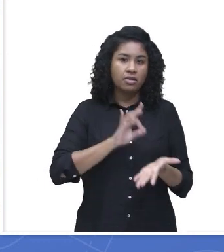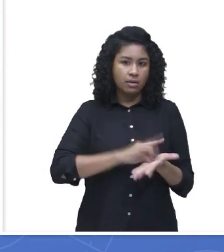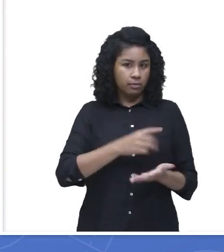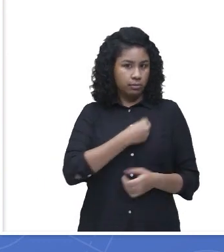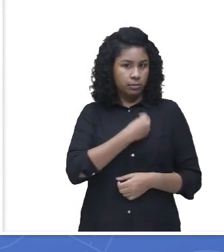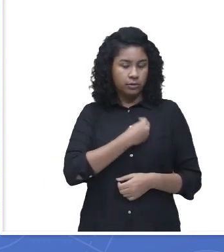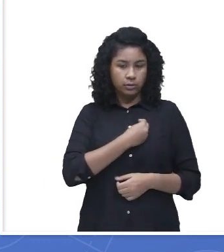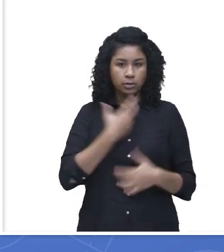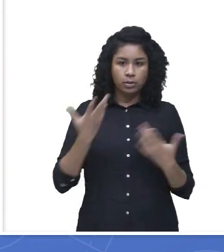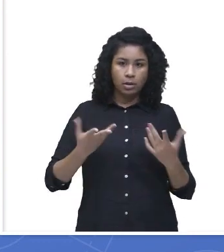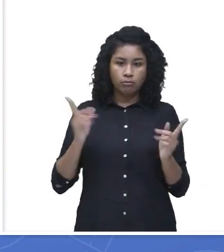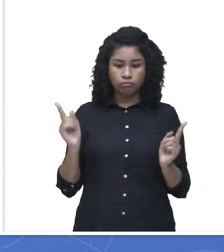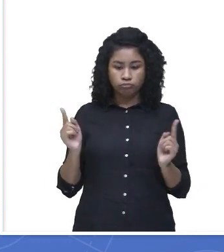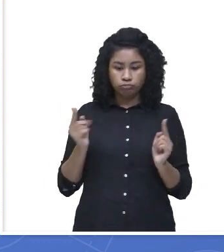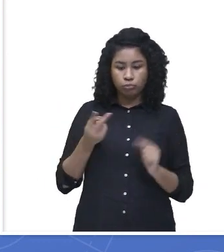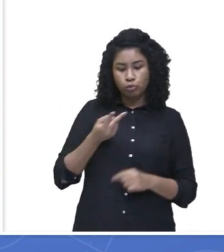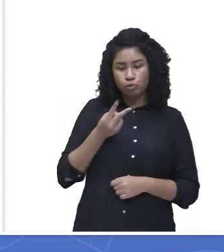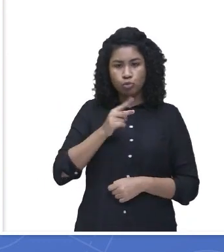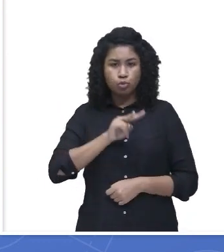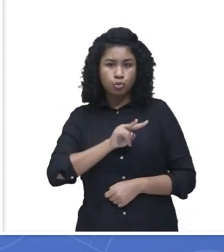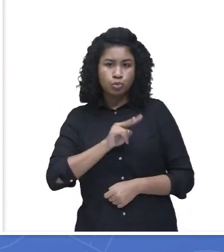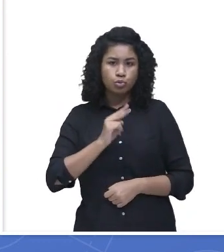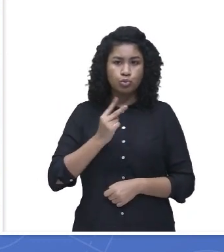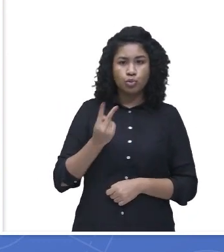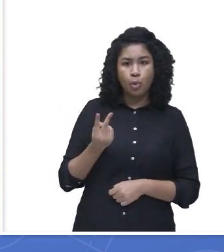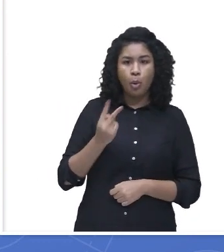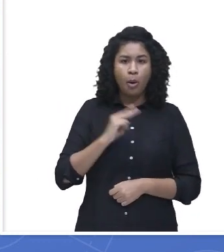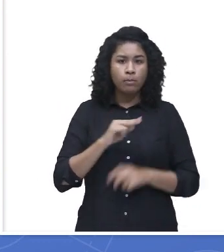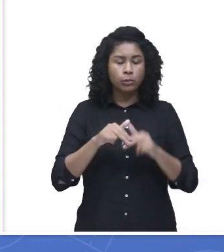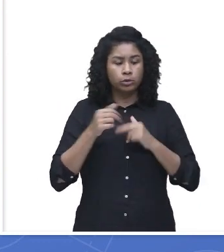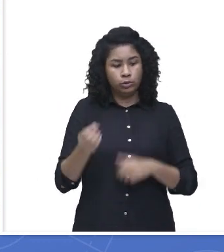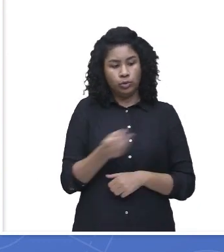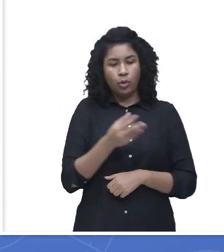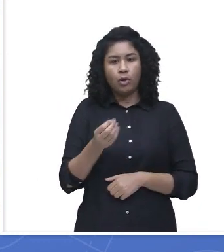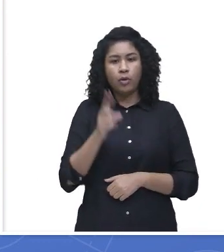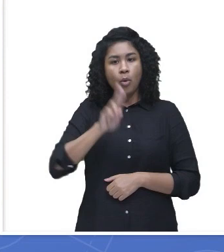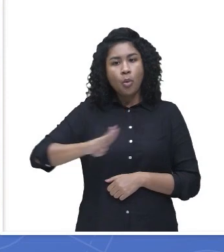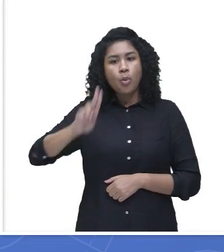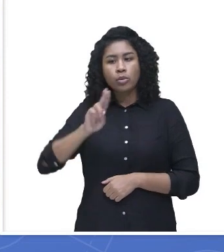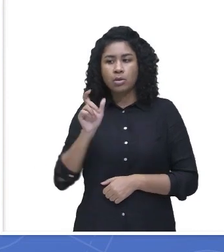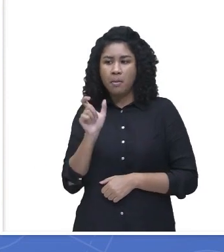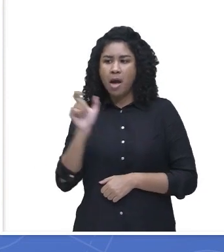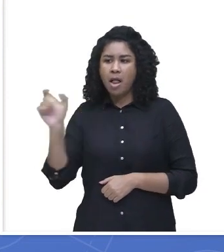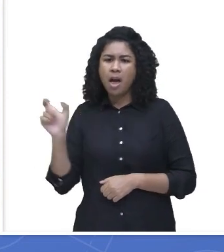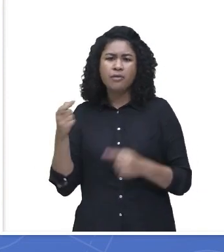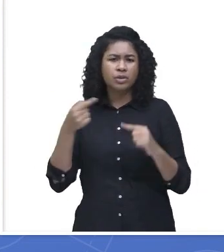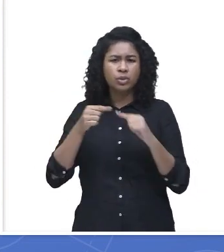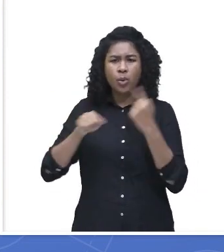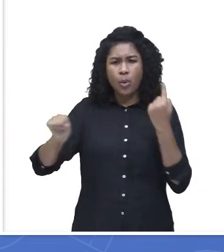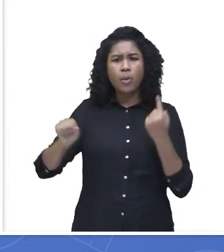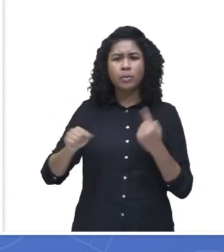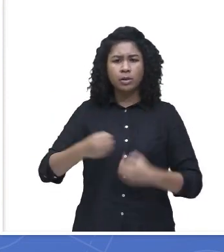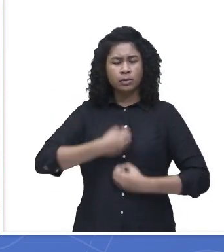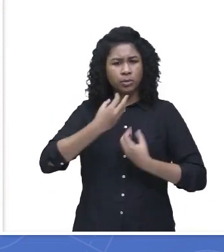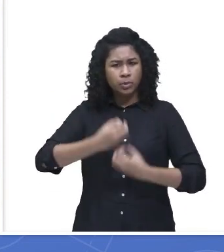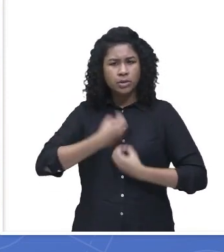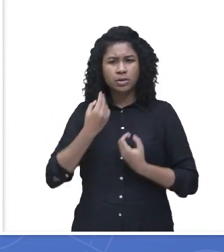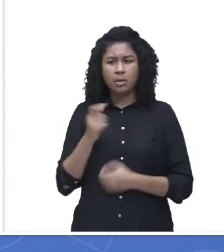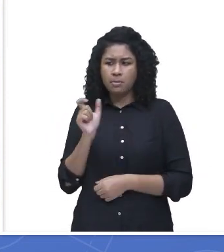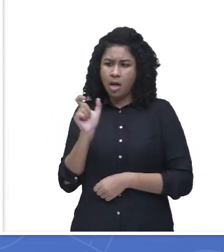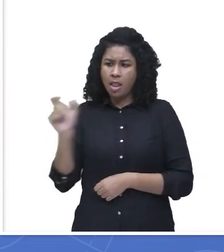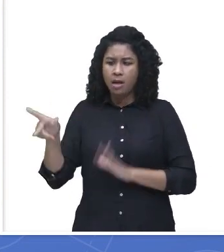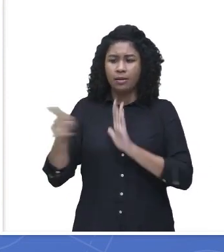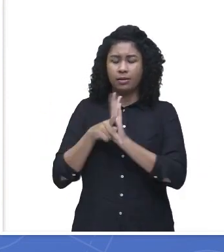O conteúdo, um tom certo, pessimista, o uso de termos antipoéticos, palavras utilizadas lá da medicina,